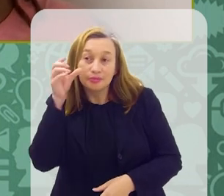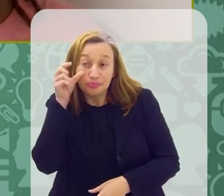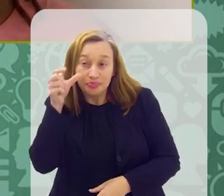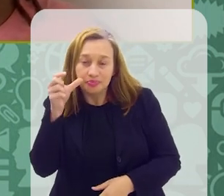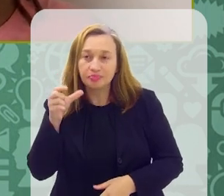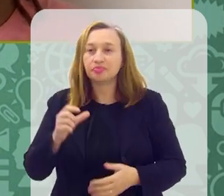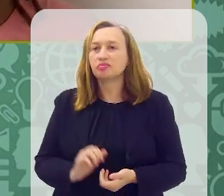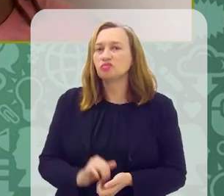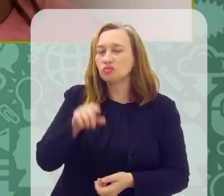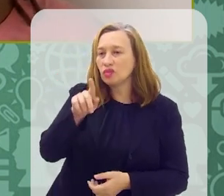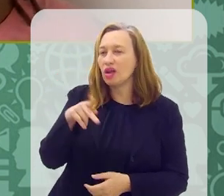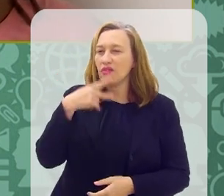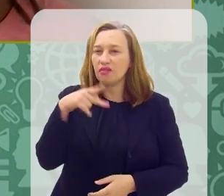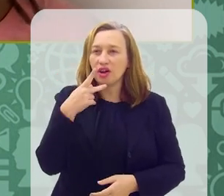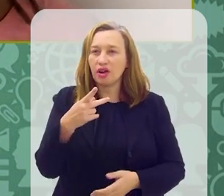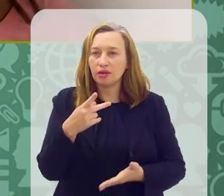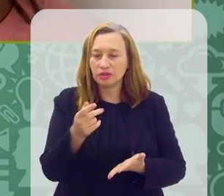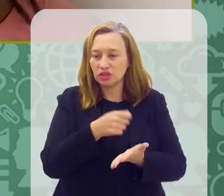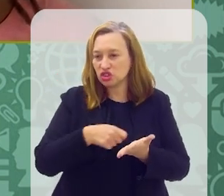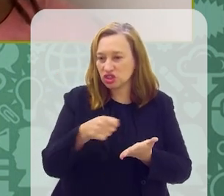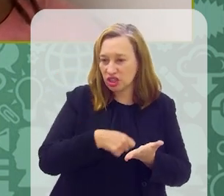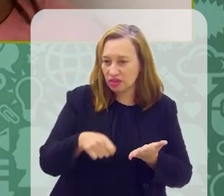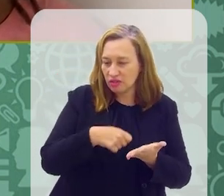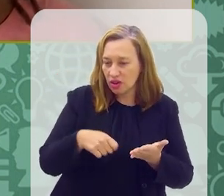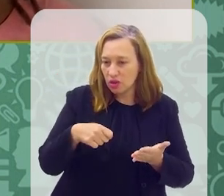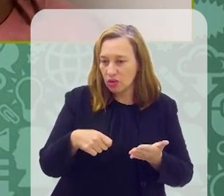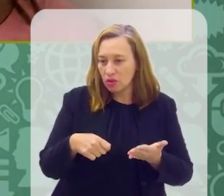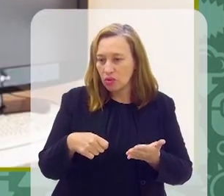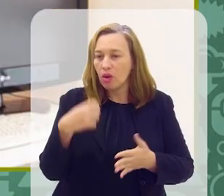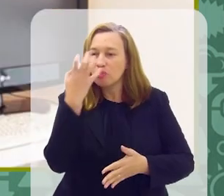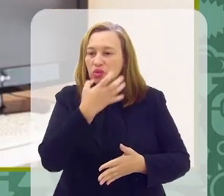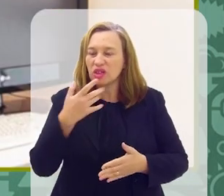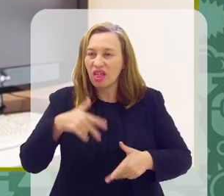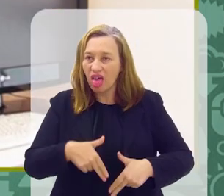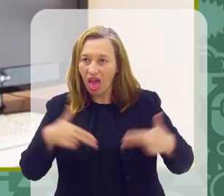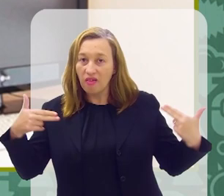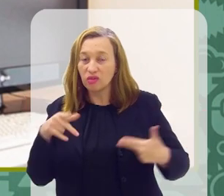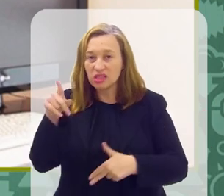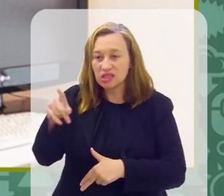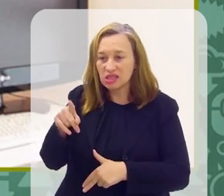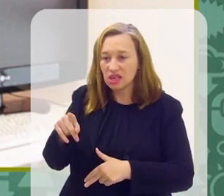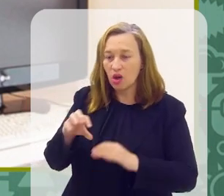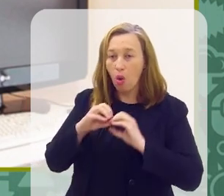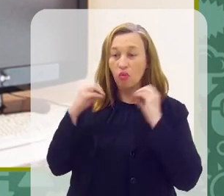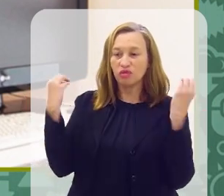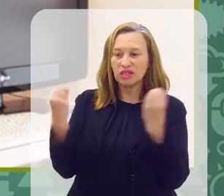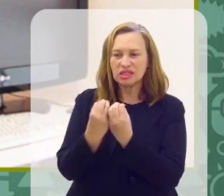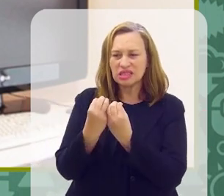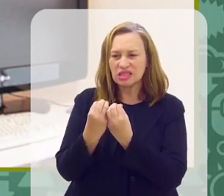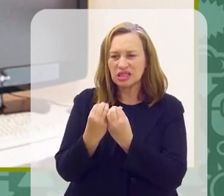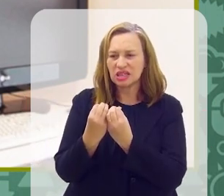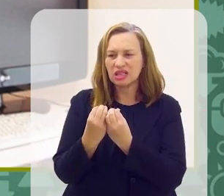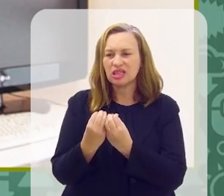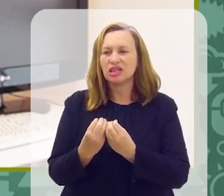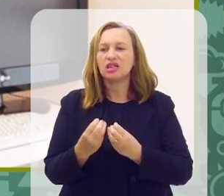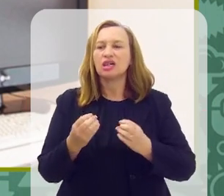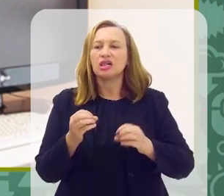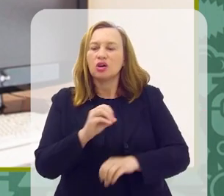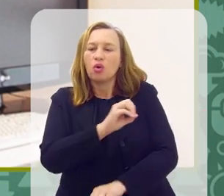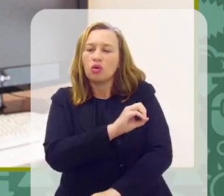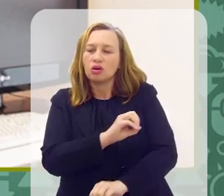interessante. Você falou que escreveu um rap. Você ministra oficinas de